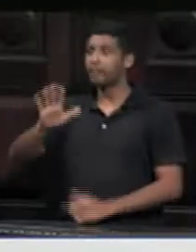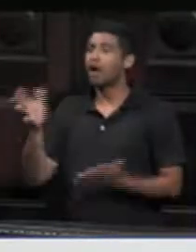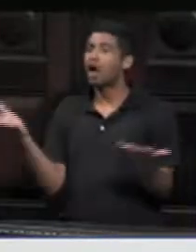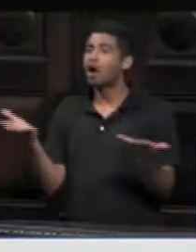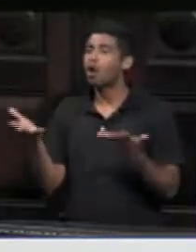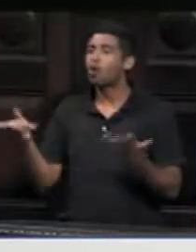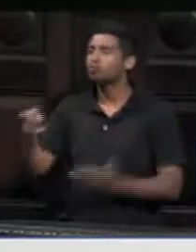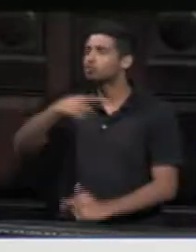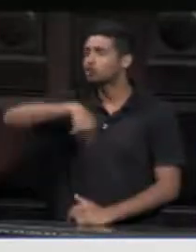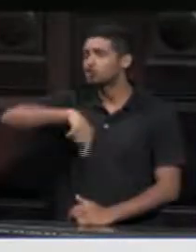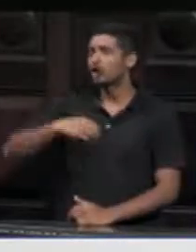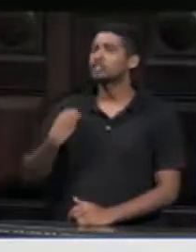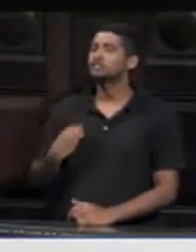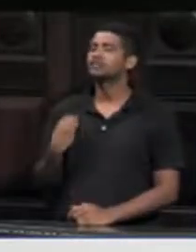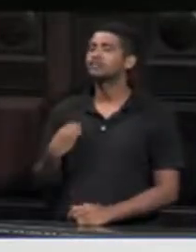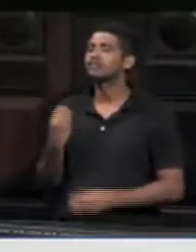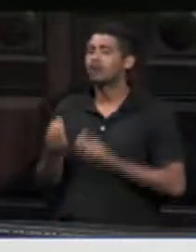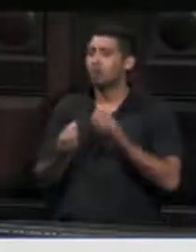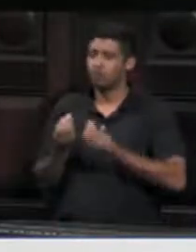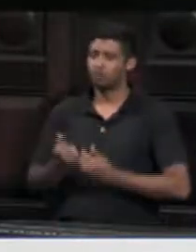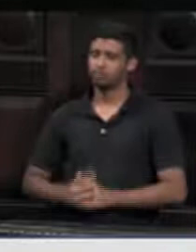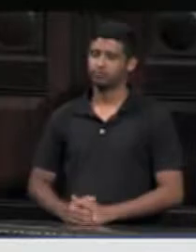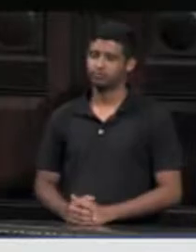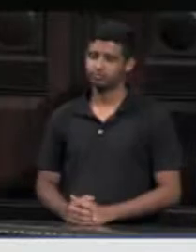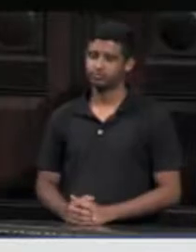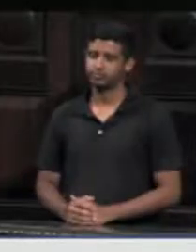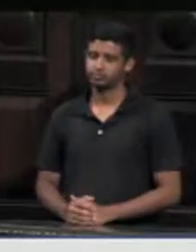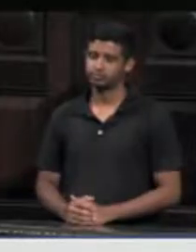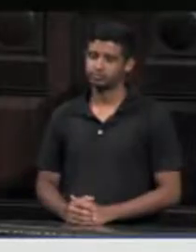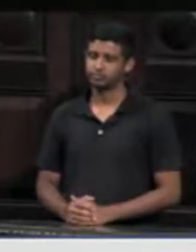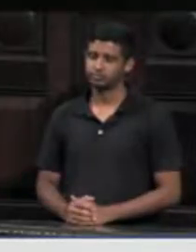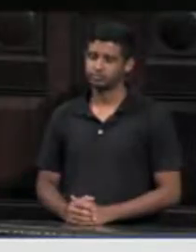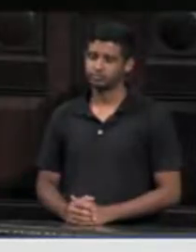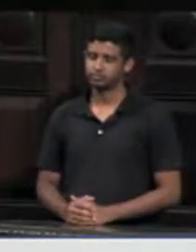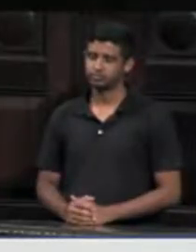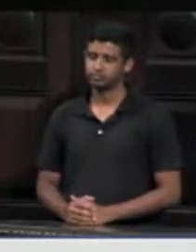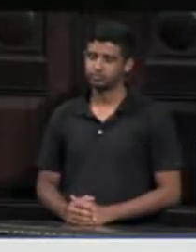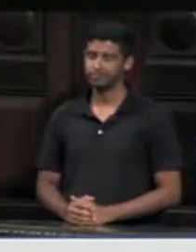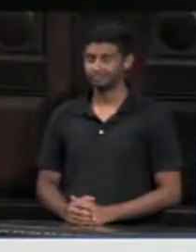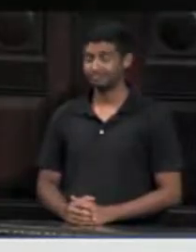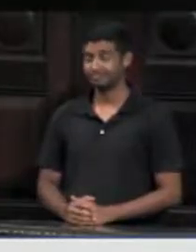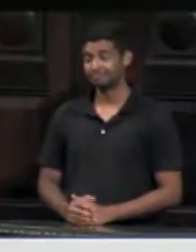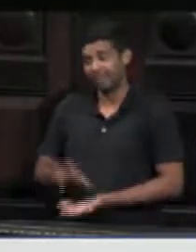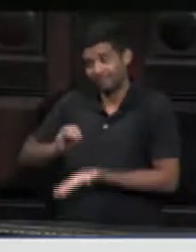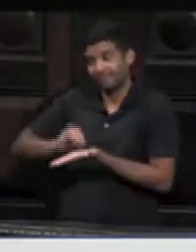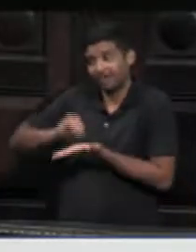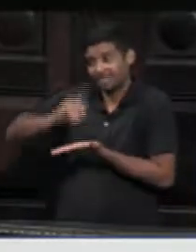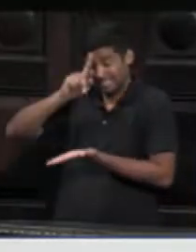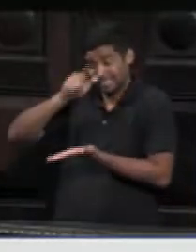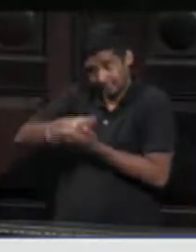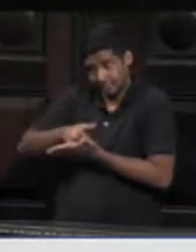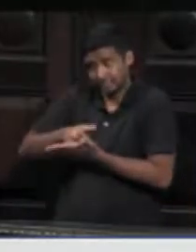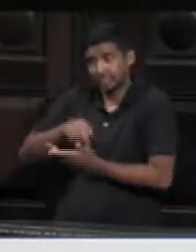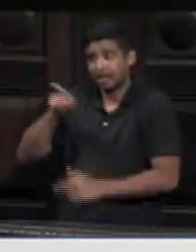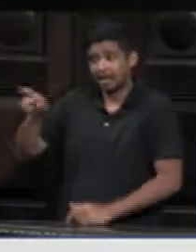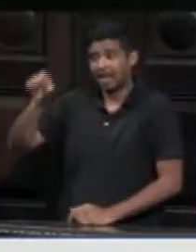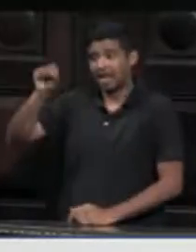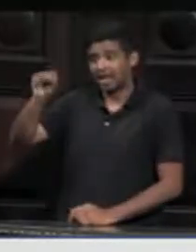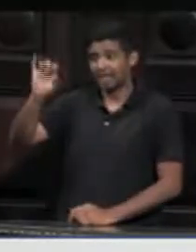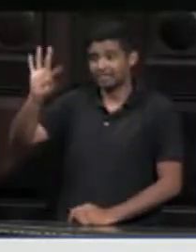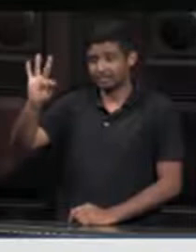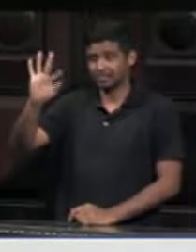estamos convivendo com a decisão ainda liminar do Tribunal de